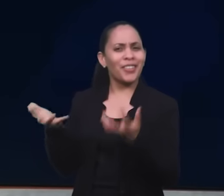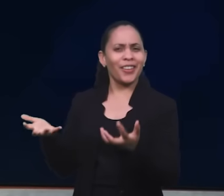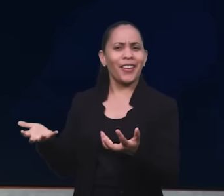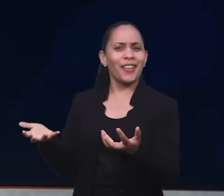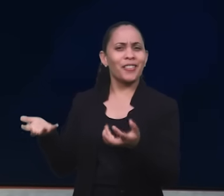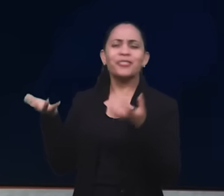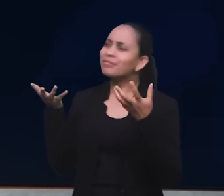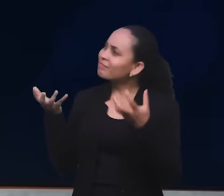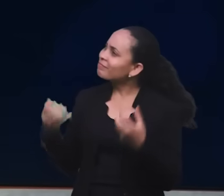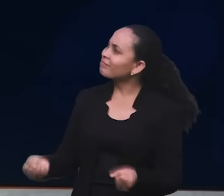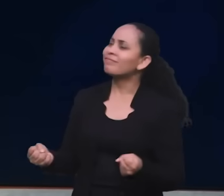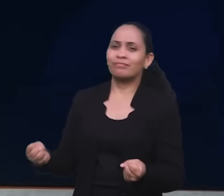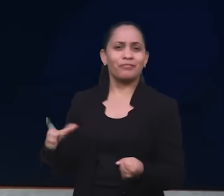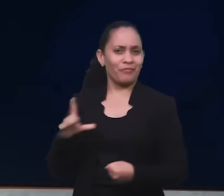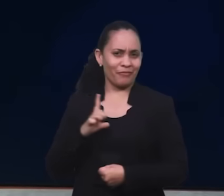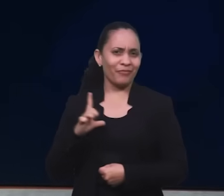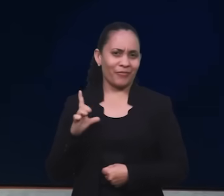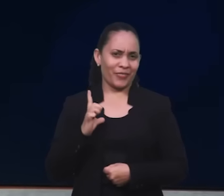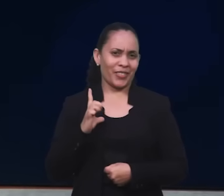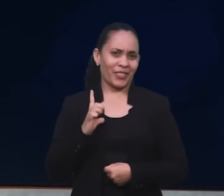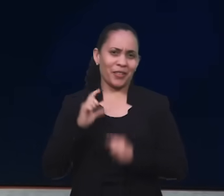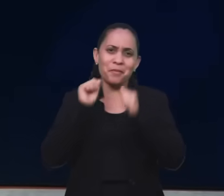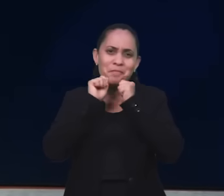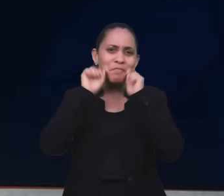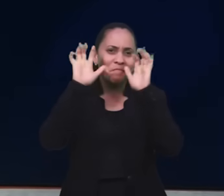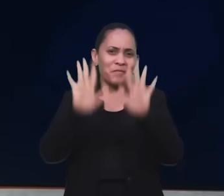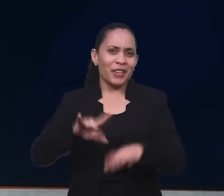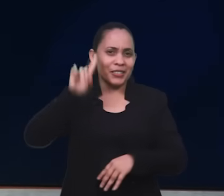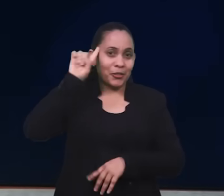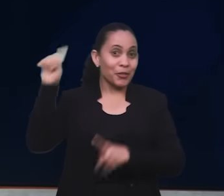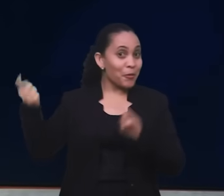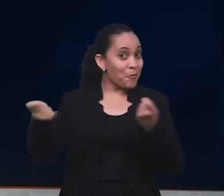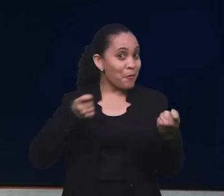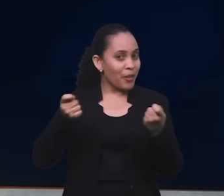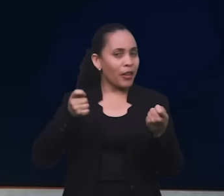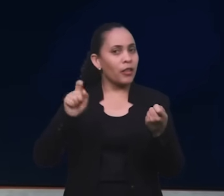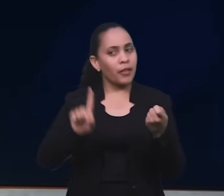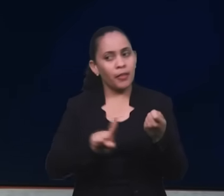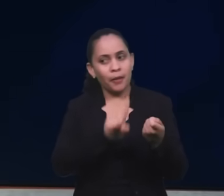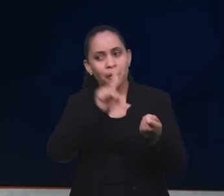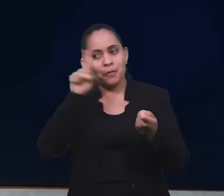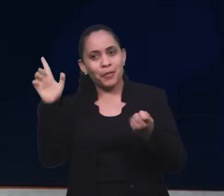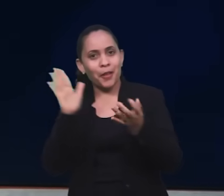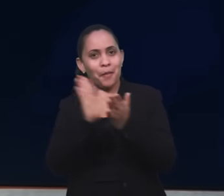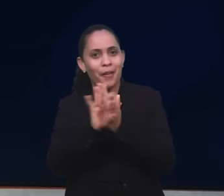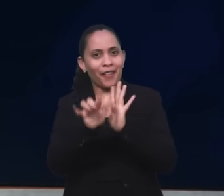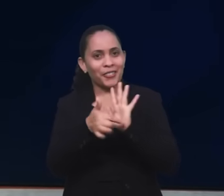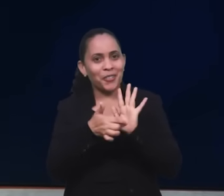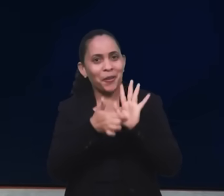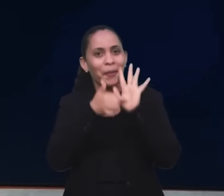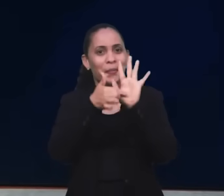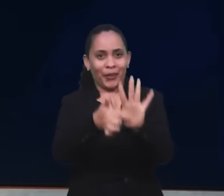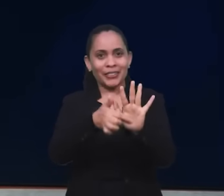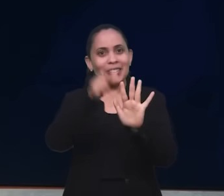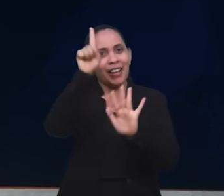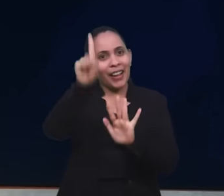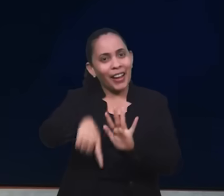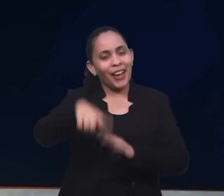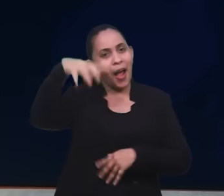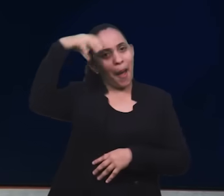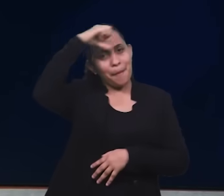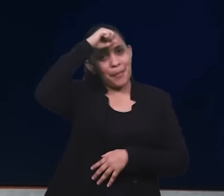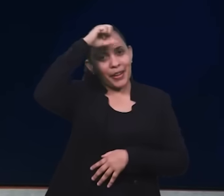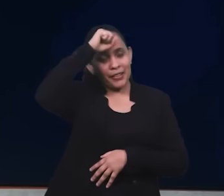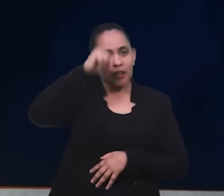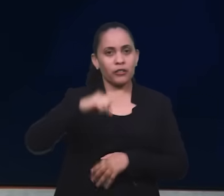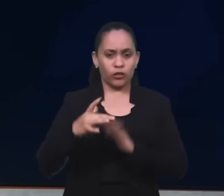meu Salvador, é tomar sobre vós o meu jugo. O passo seguinte que a própria palavra nos fala aqui é: